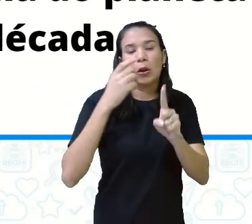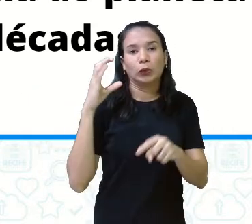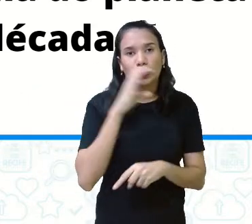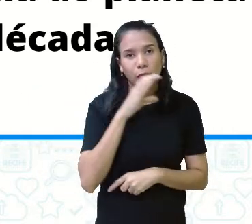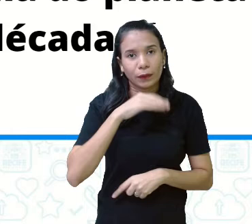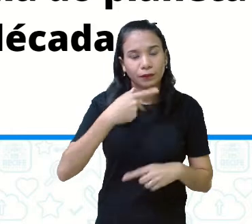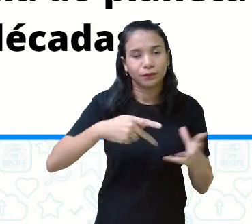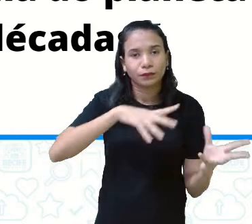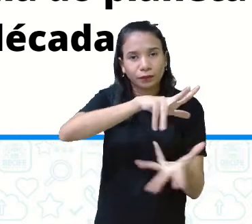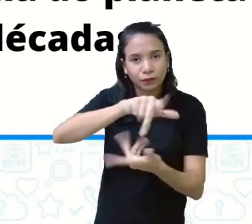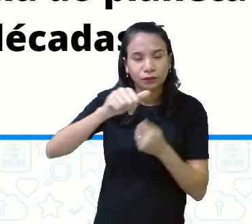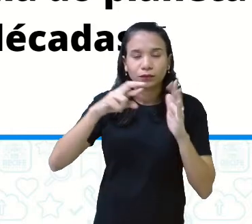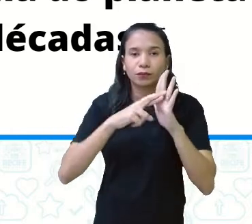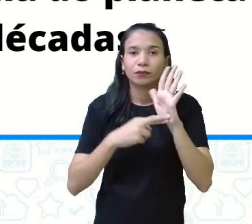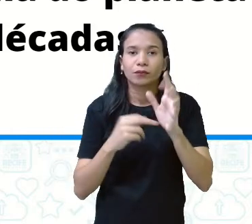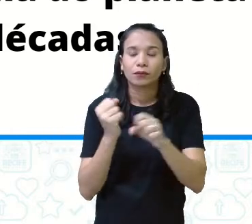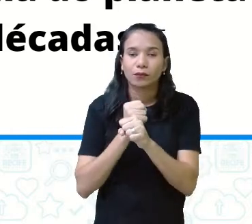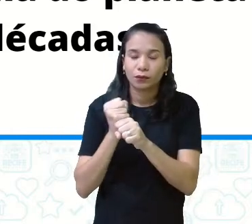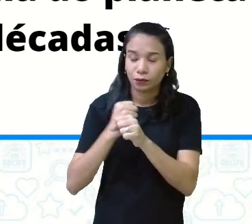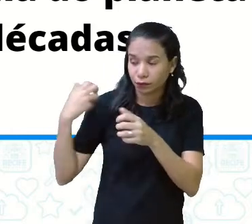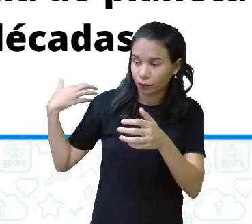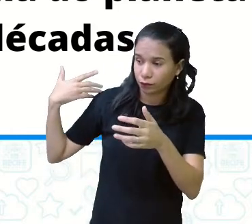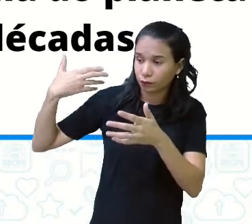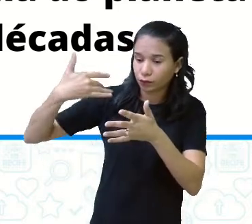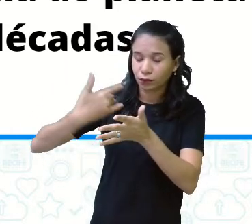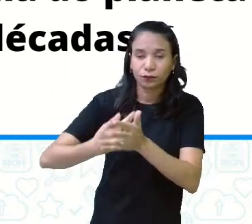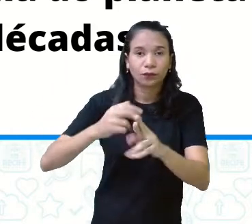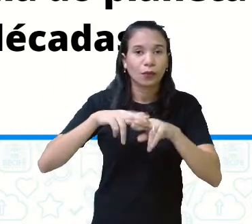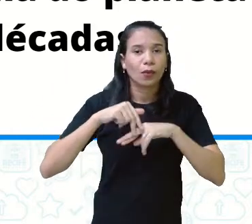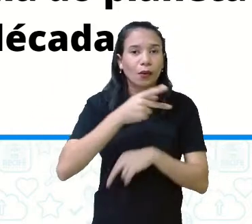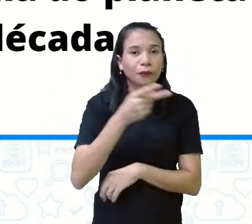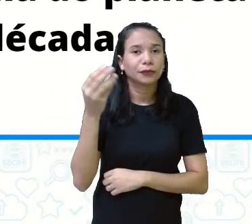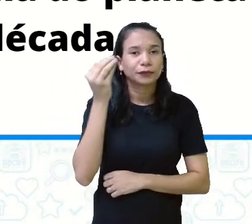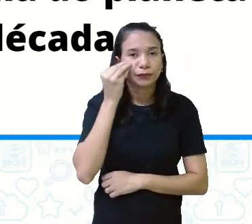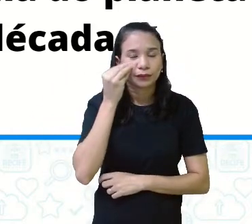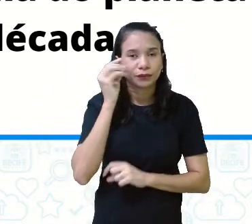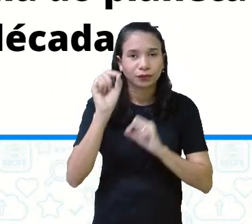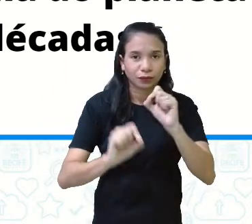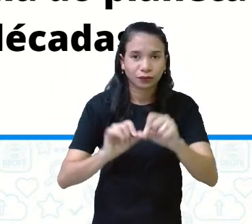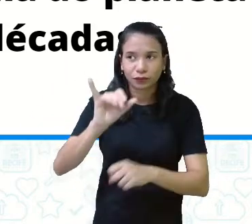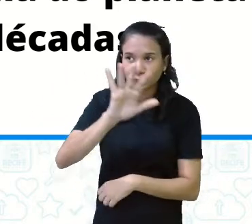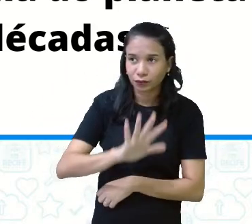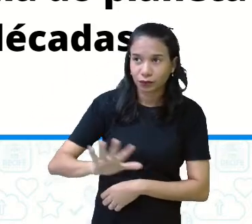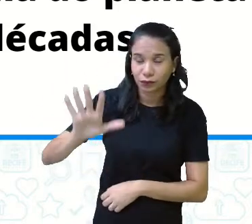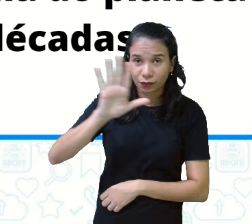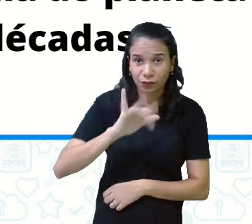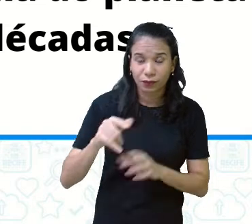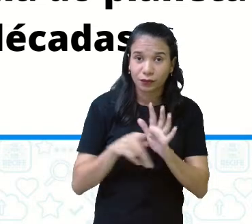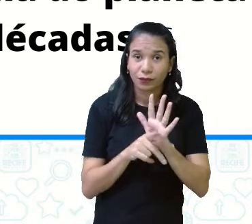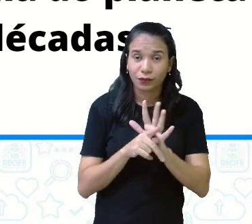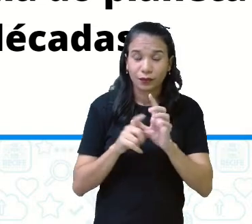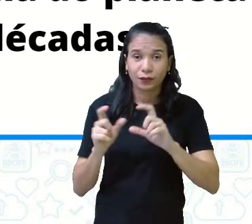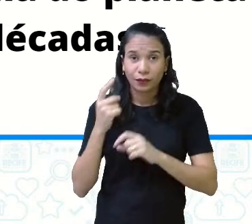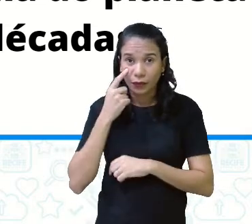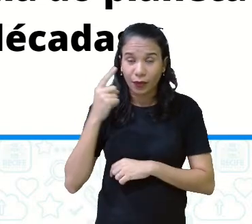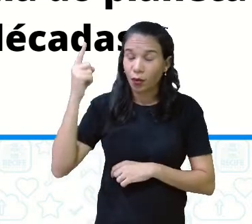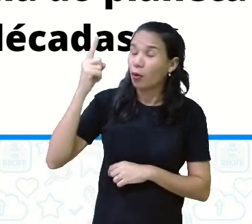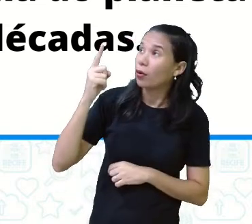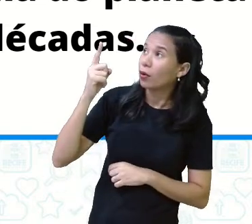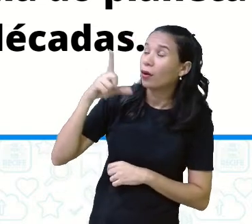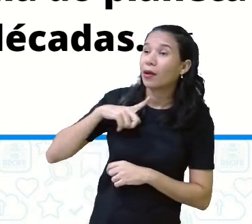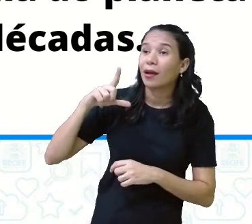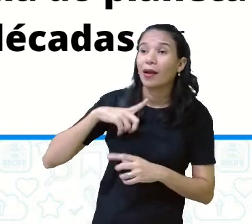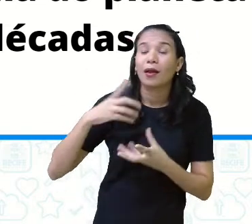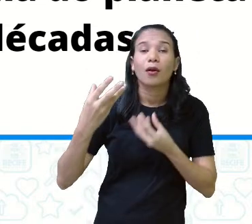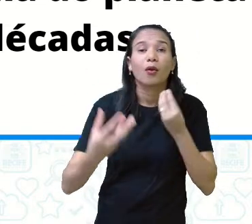do planeta registrado nas últimas décadas. Se estão observando aí a imagem lá no cantinho acima da tua tela, é